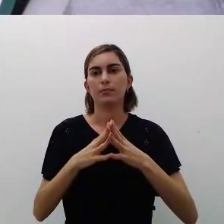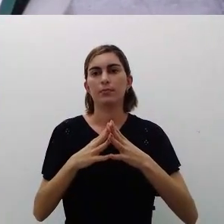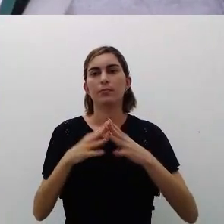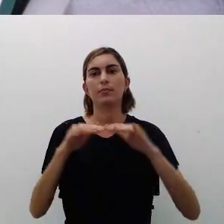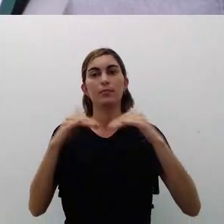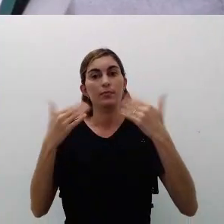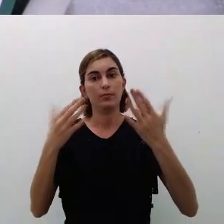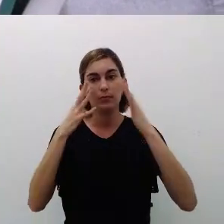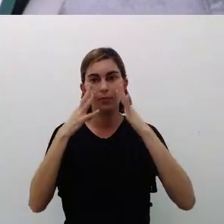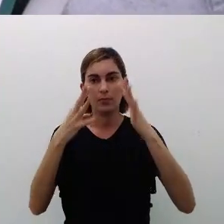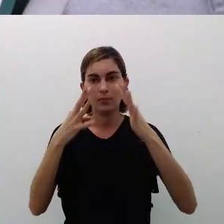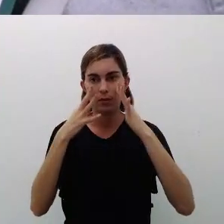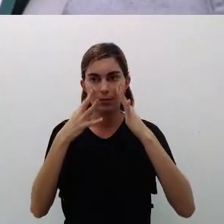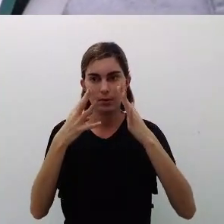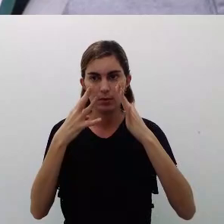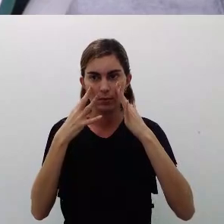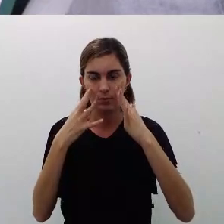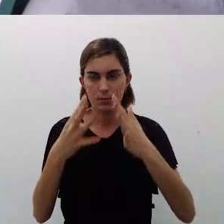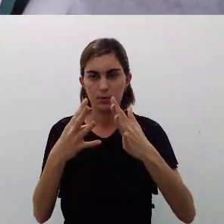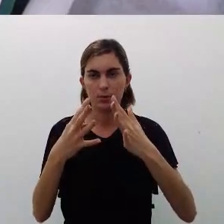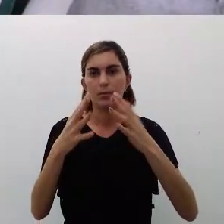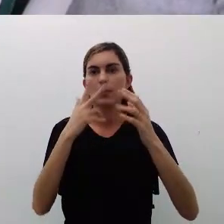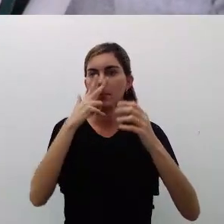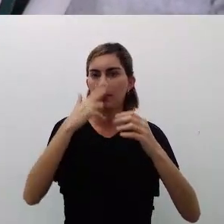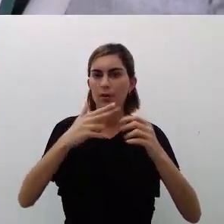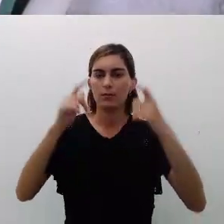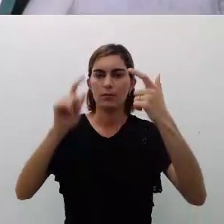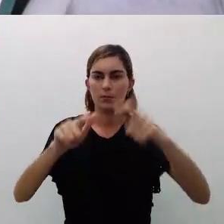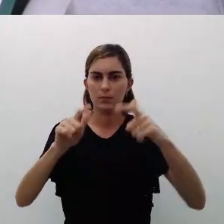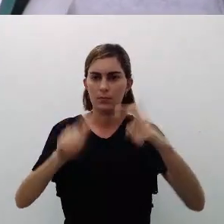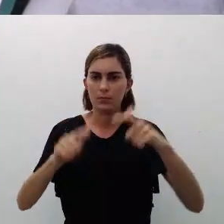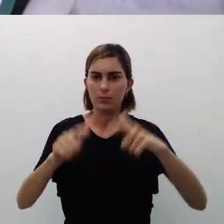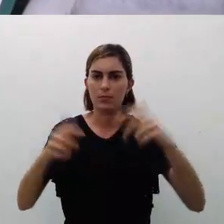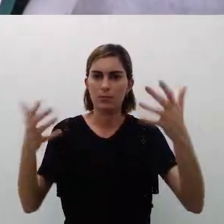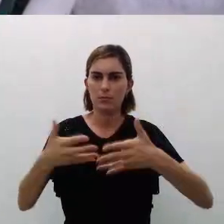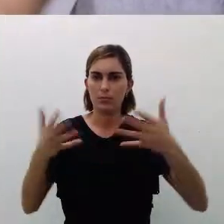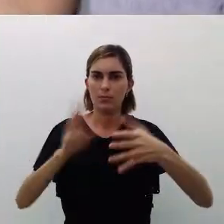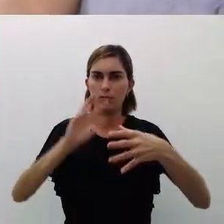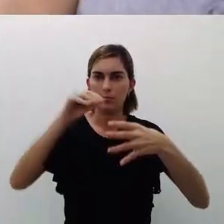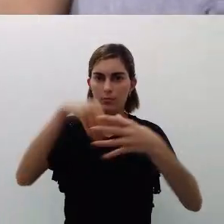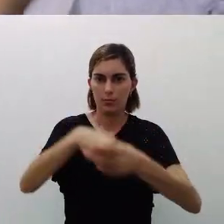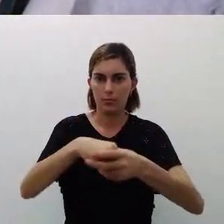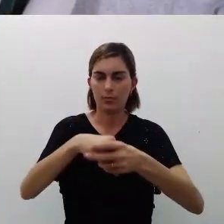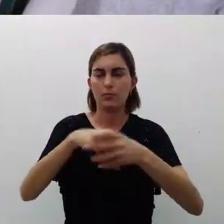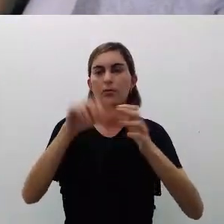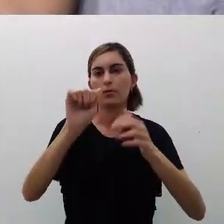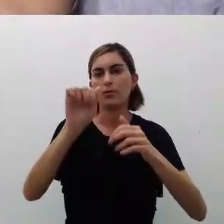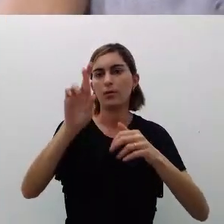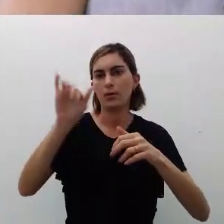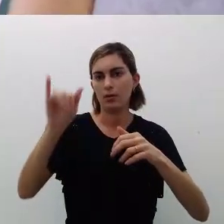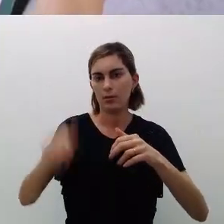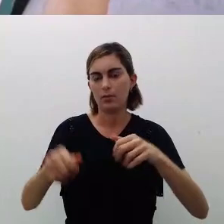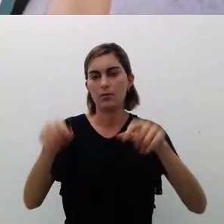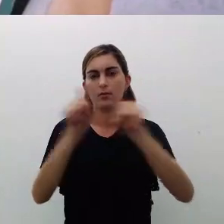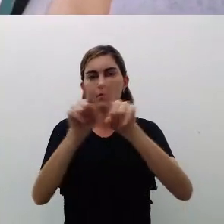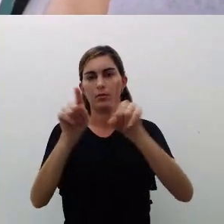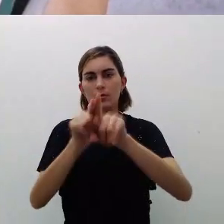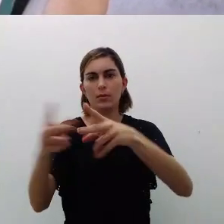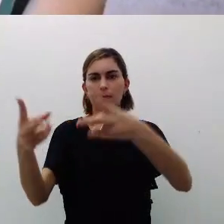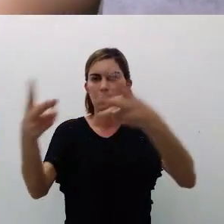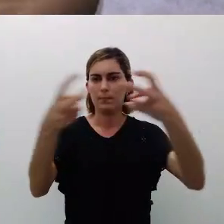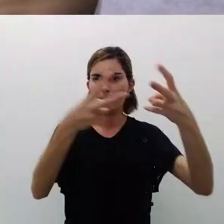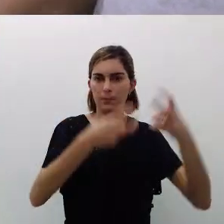Observando o mesmo ambiente agora dentro da medida áurea, né, nós também percebemos algumas